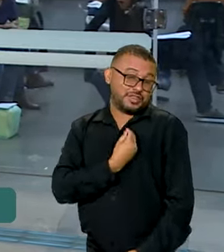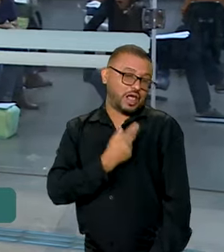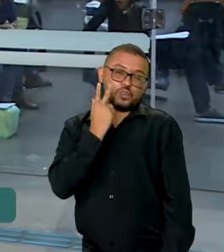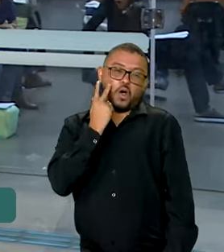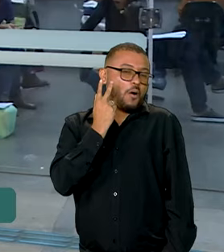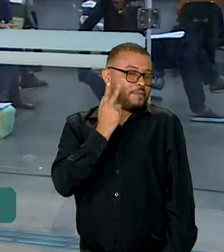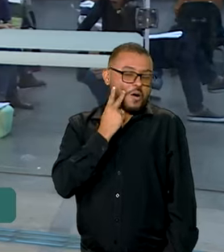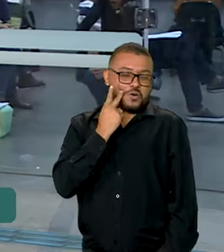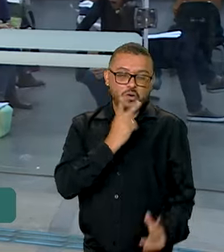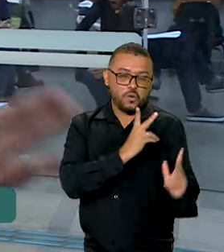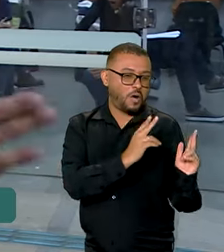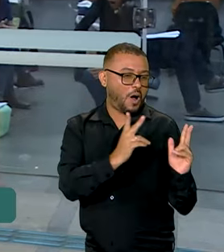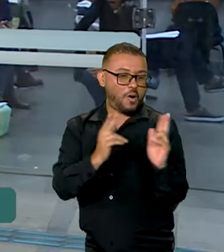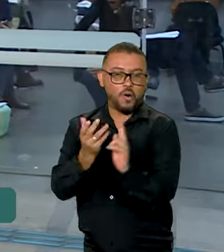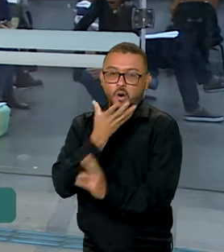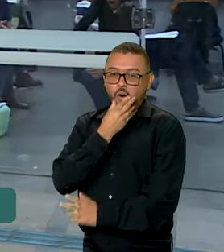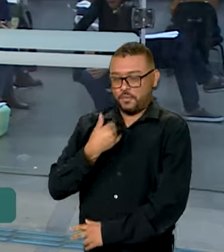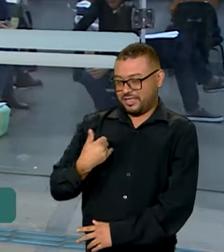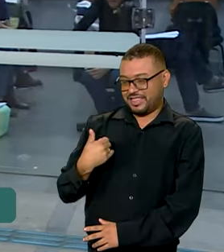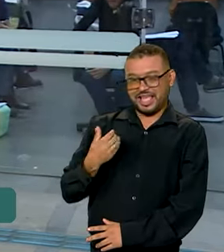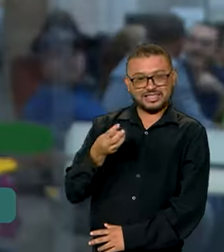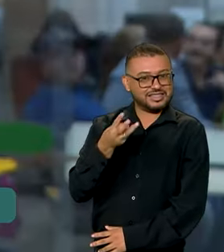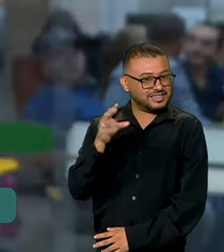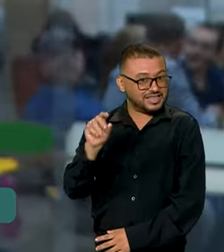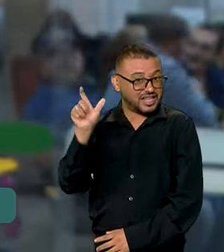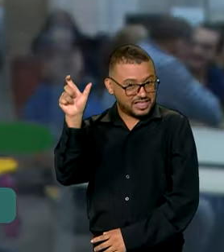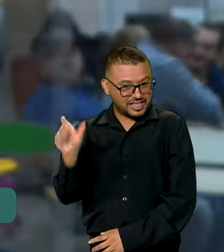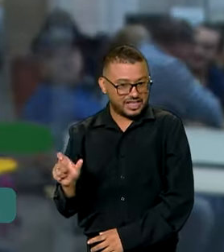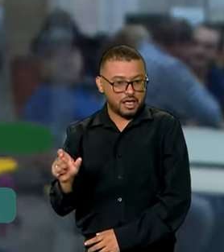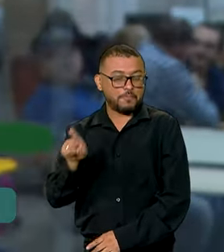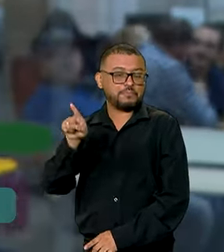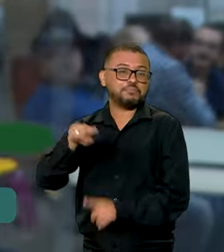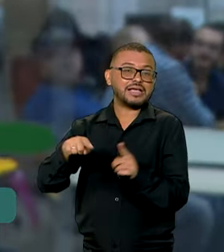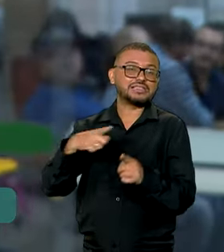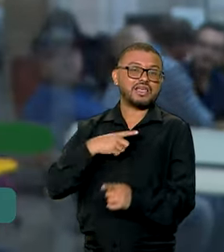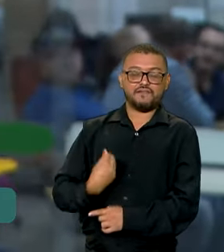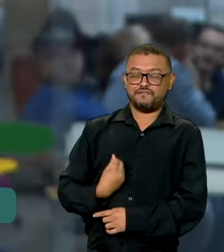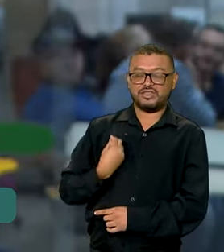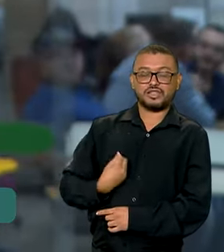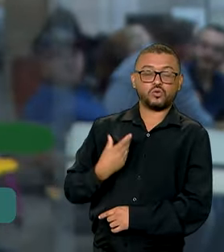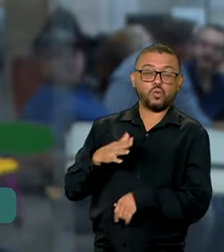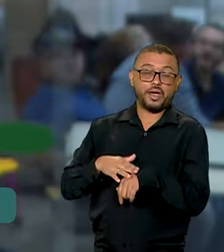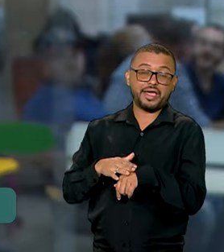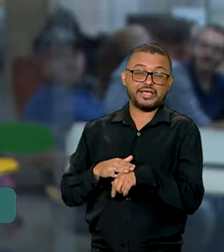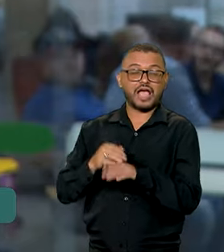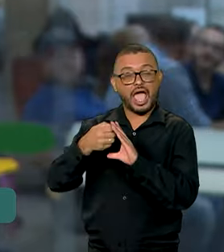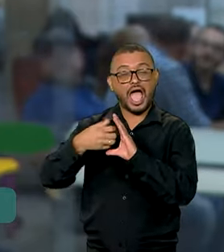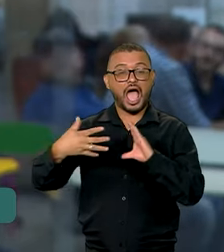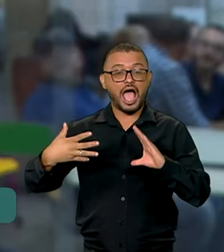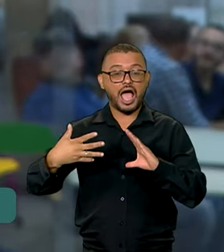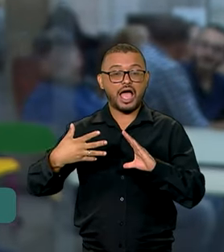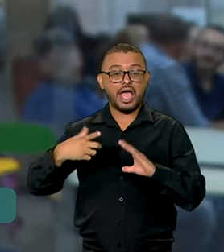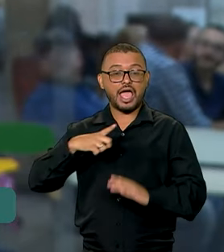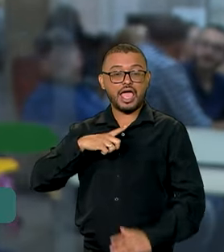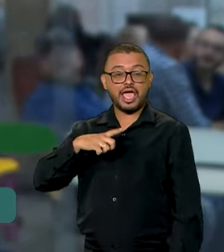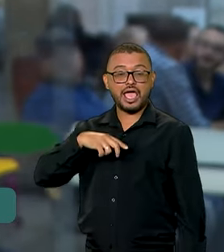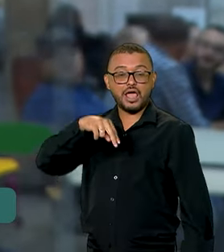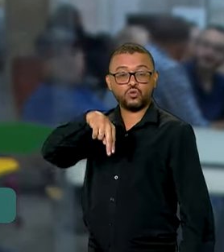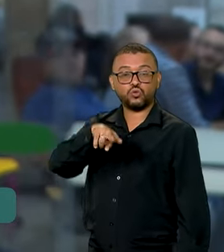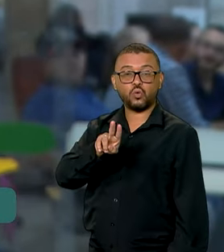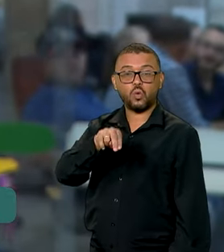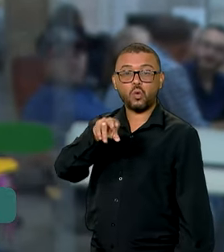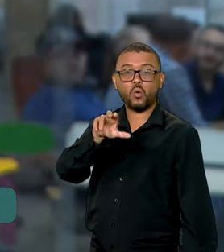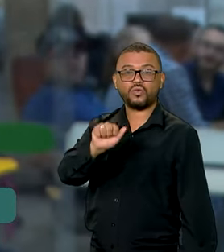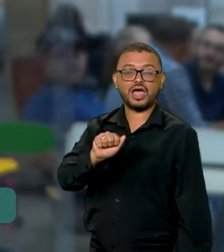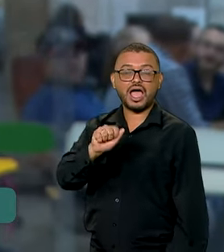a de qualquer homem de 31 anos. Mas convive com uma doença rara. É a síndrome de Noonan, que